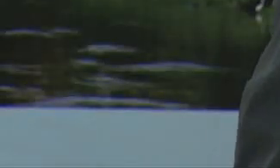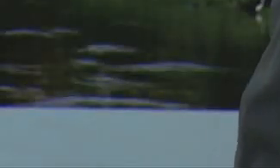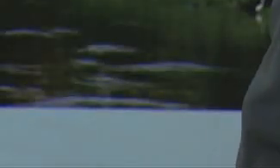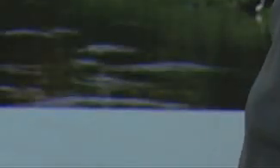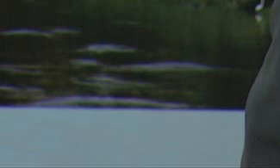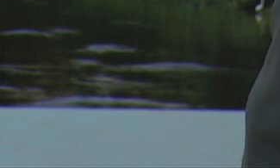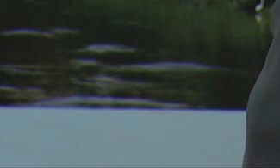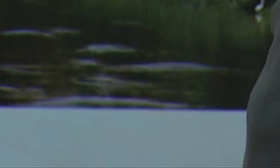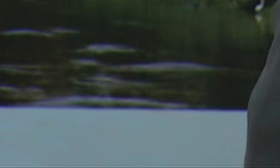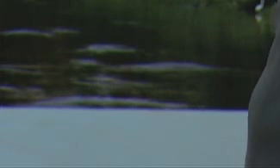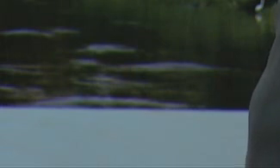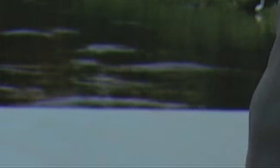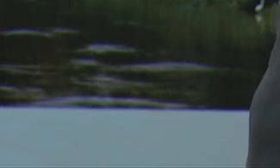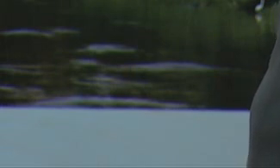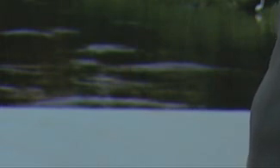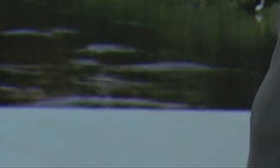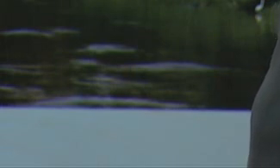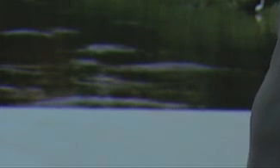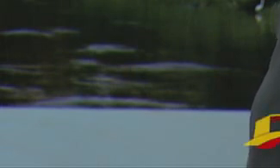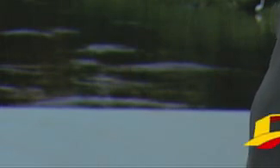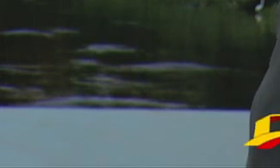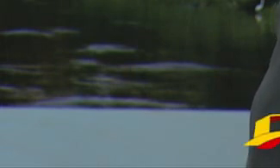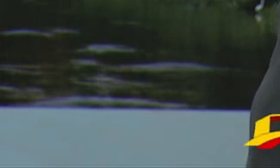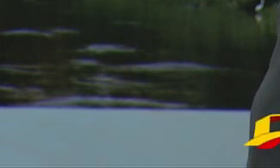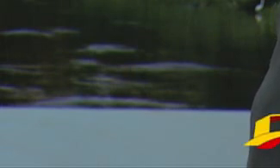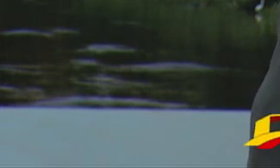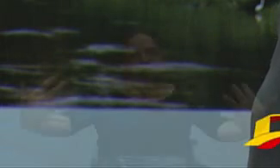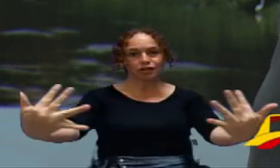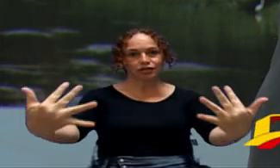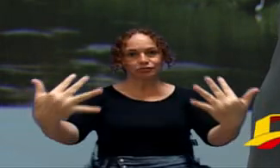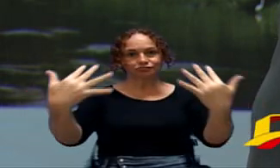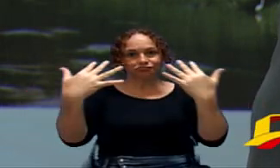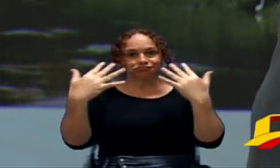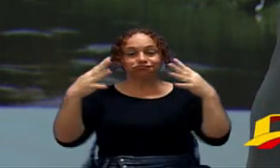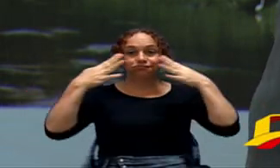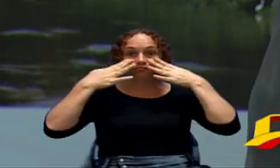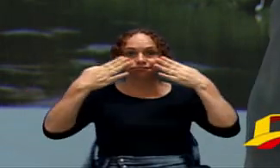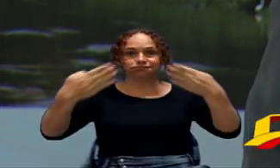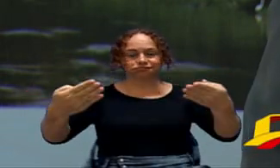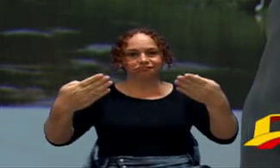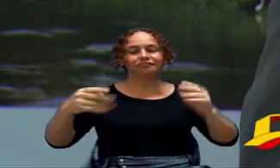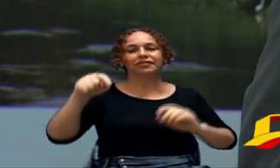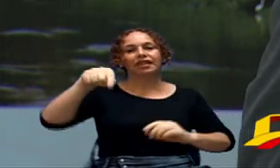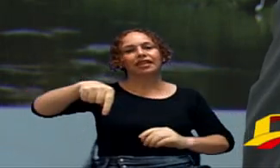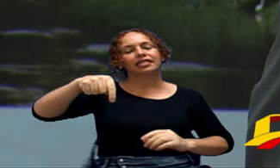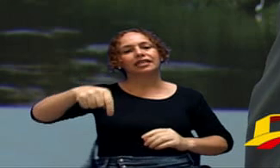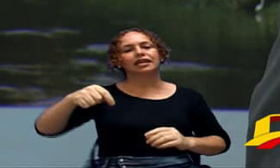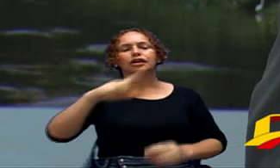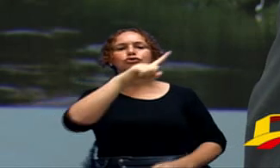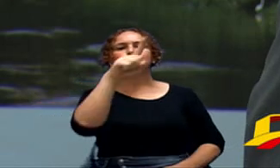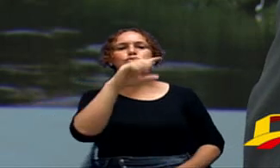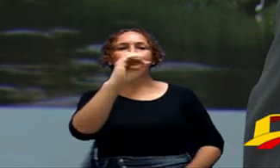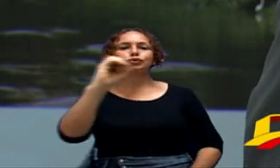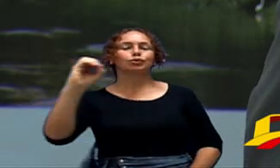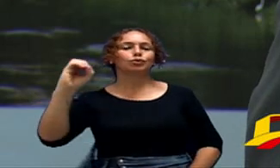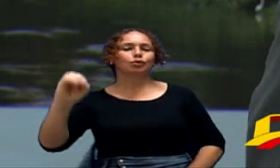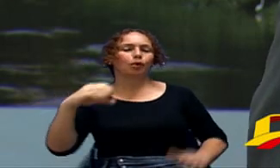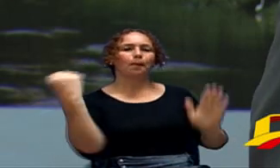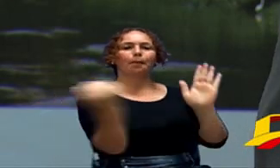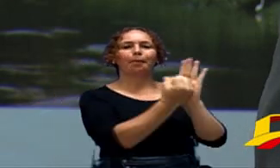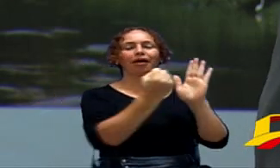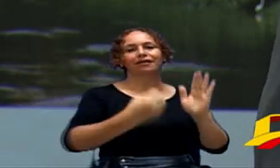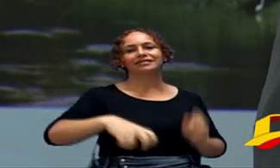Boa noite. Inicia-se nesse momento a audiência pública para tratar do tema Parque Zoológico Quinzinho de Barros, patrimônio da cidade de